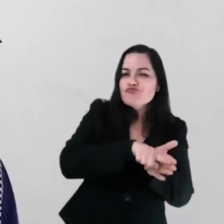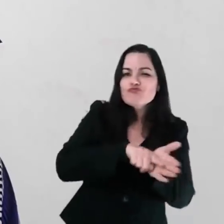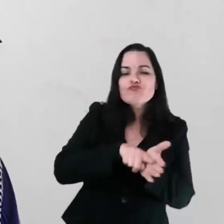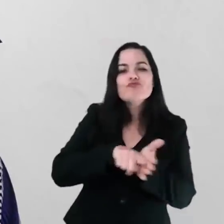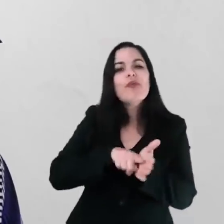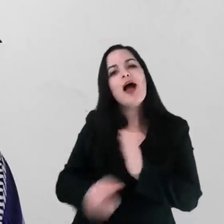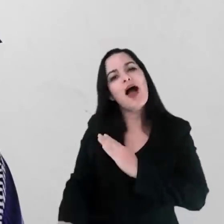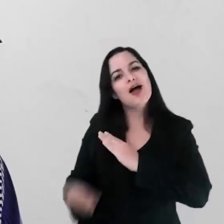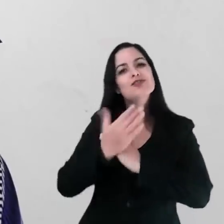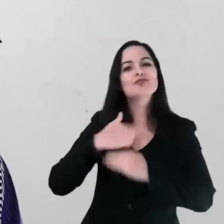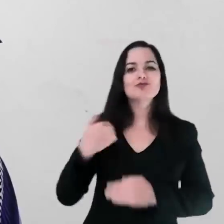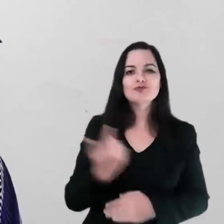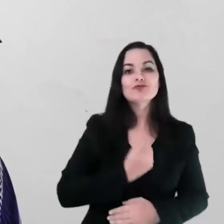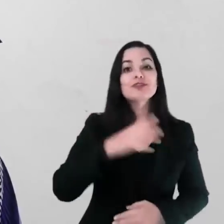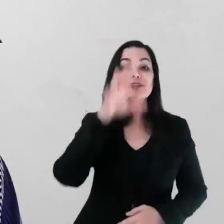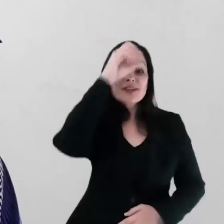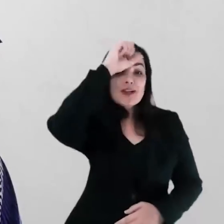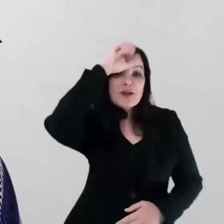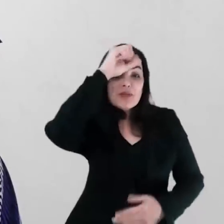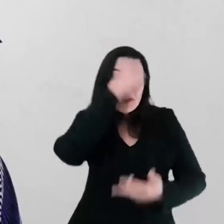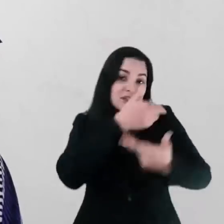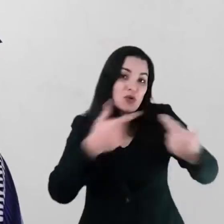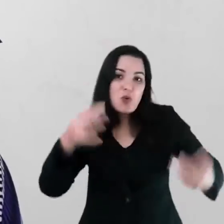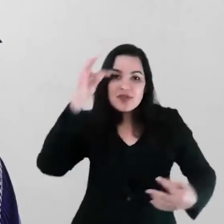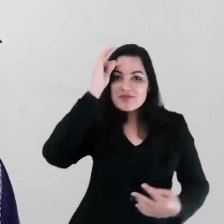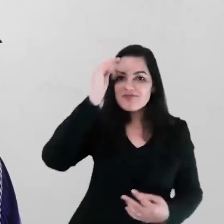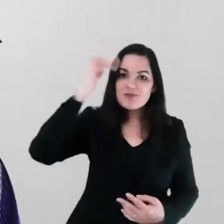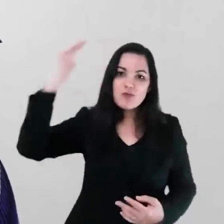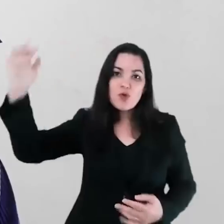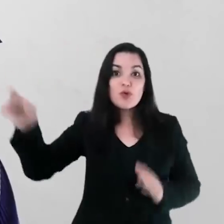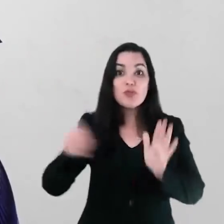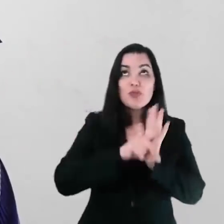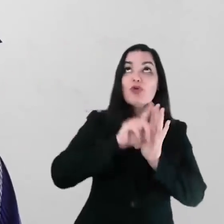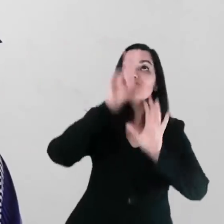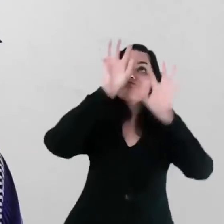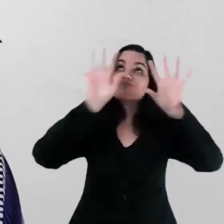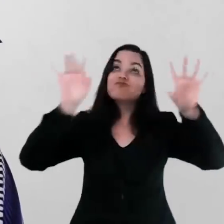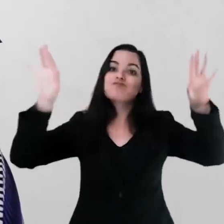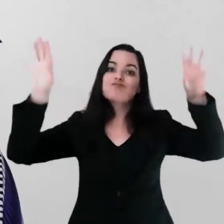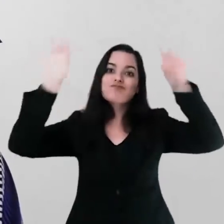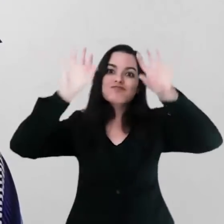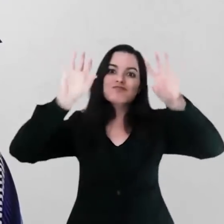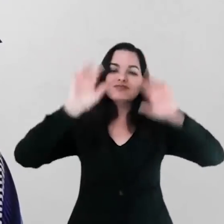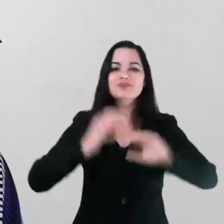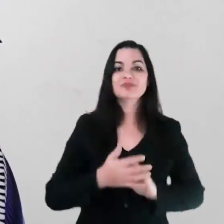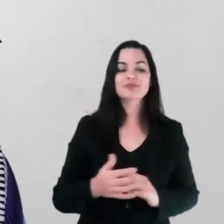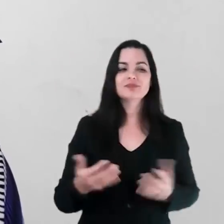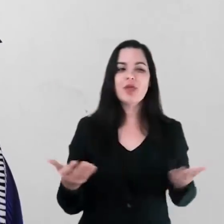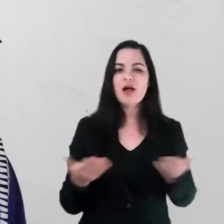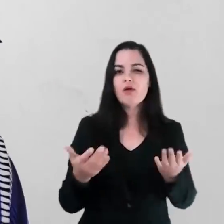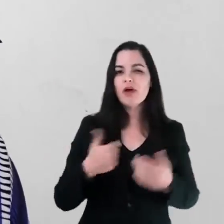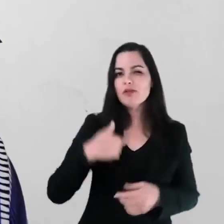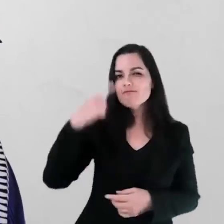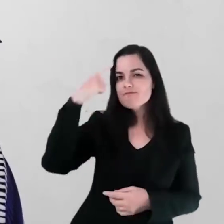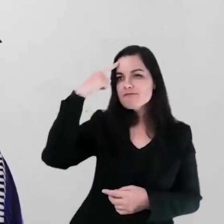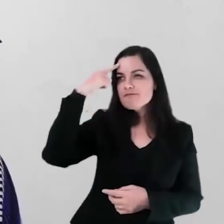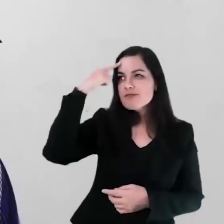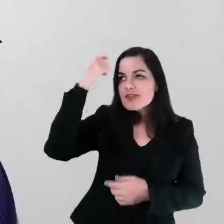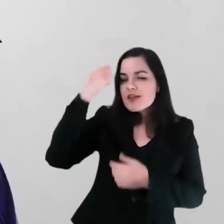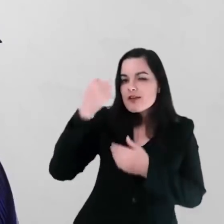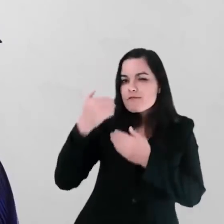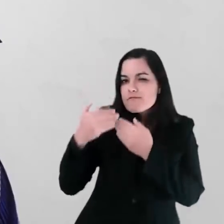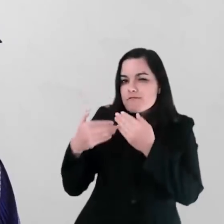consolidadas, como nós estamos conversando aqui. Eu estou tendo algumas ideias, mas eu vou deixar para